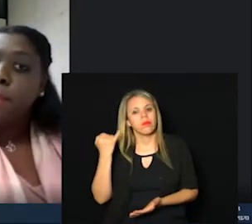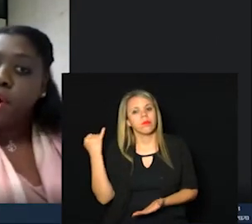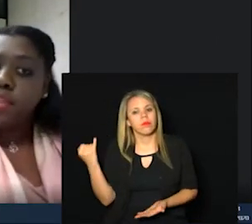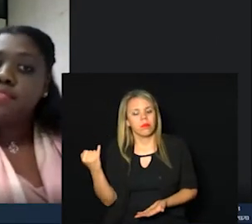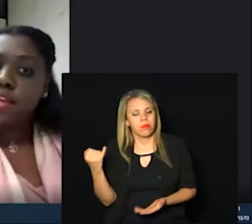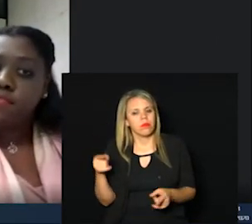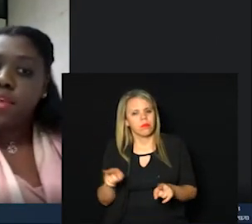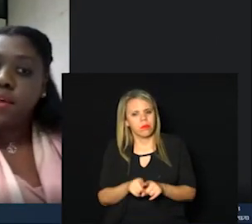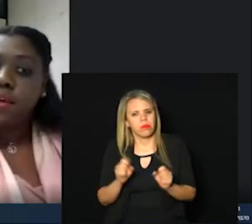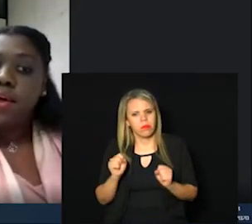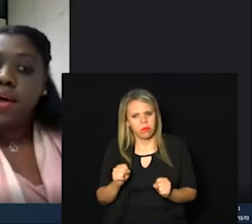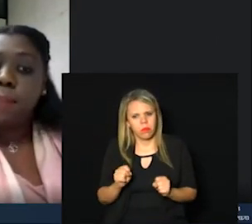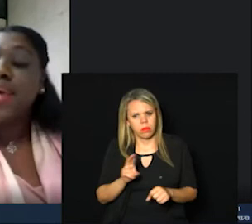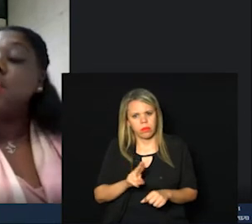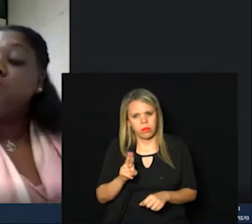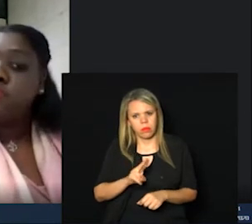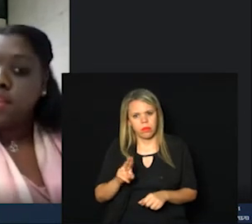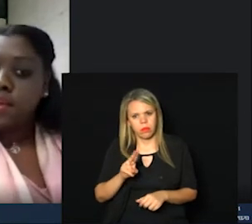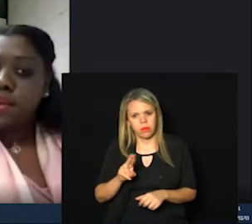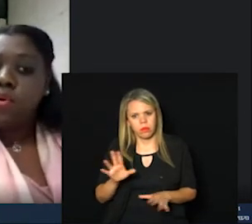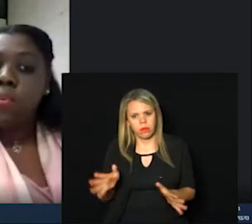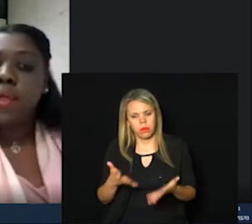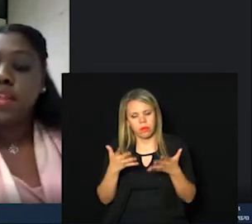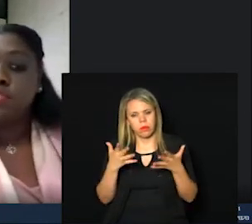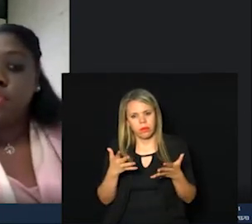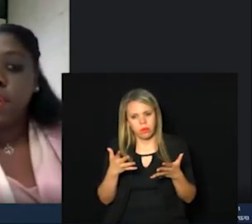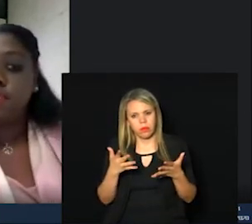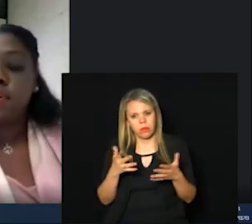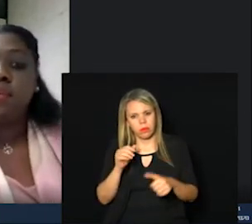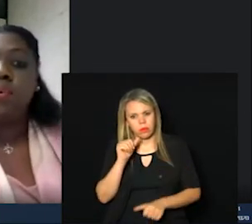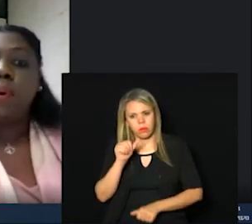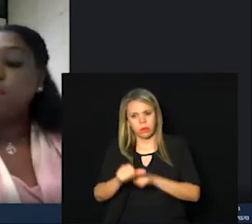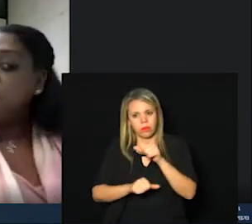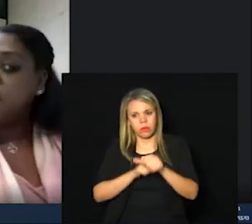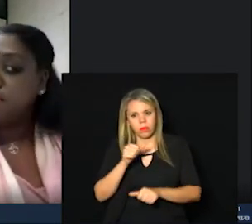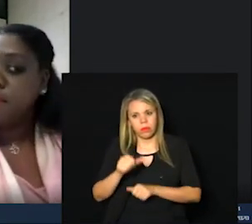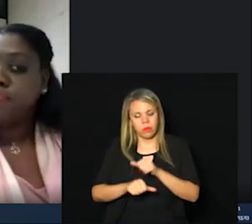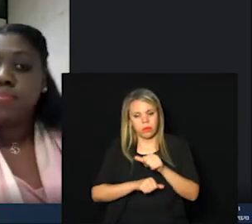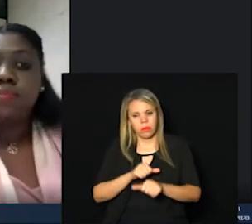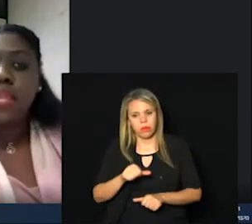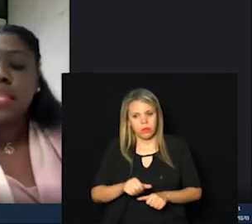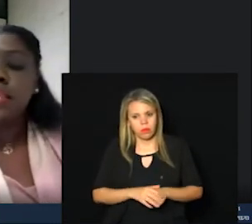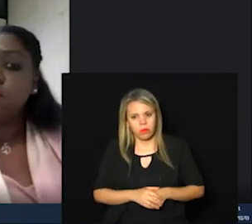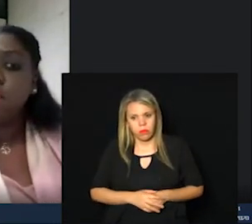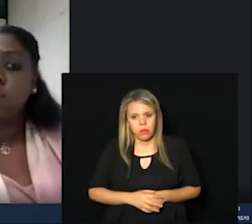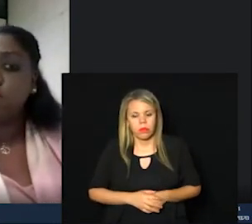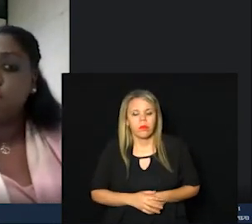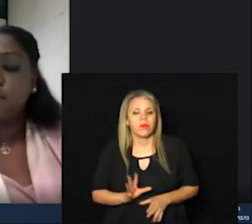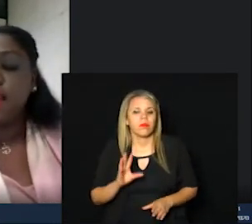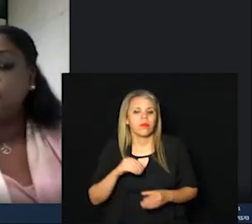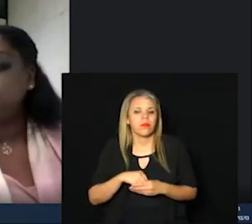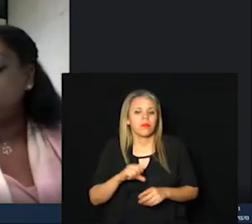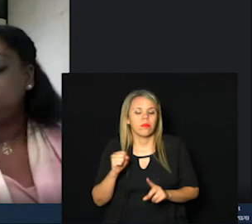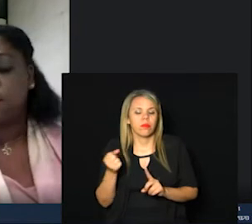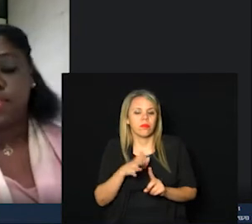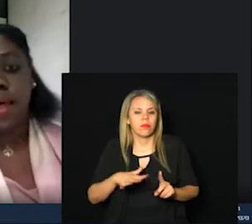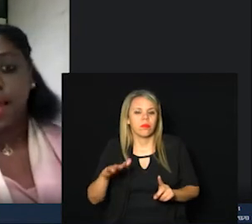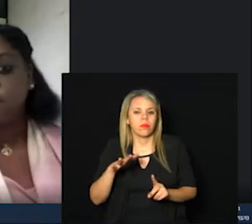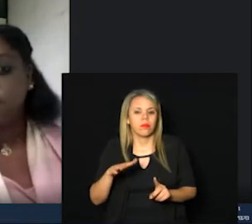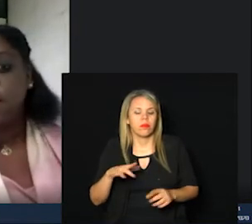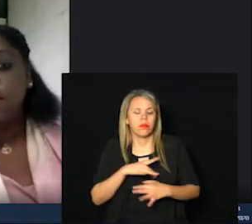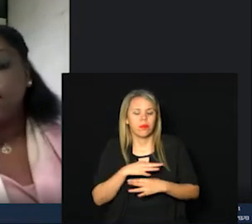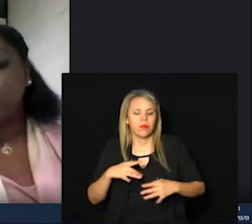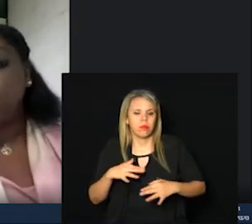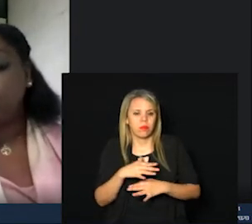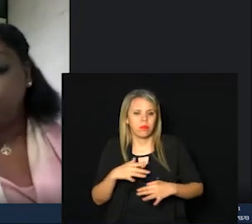também podem servir para induzir uma transformação, uma mudança dentro da nossa sociedade, nas nossas